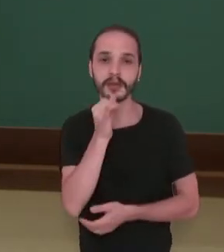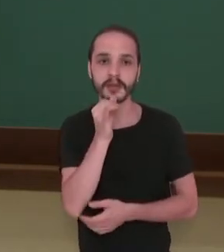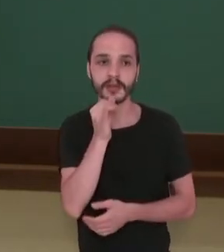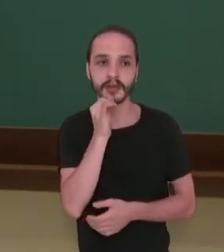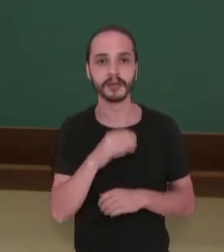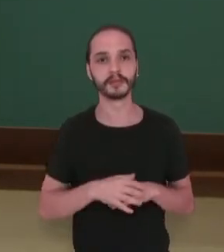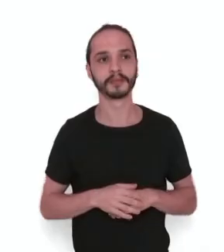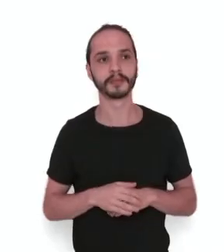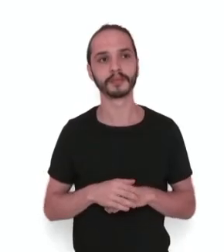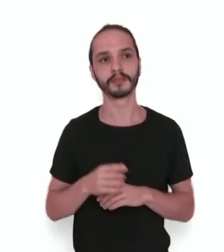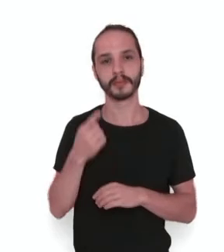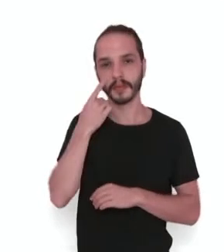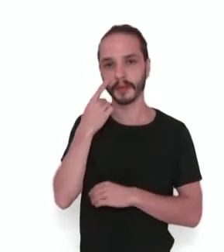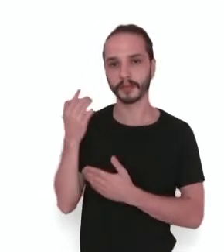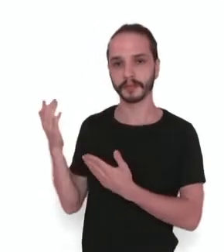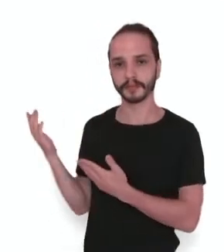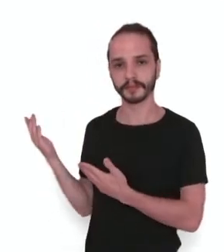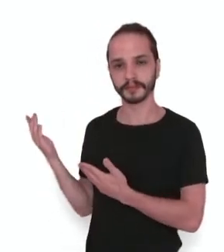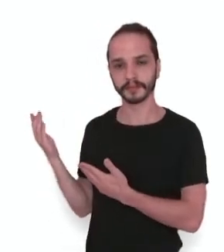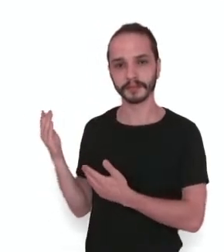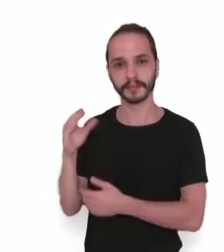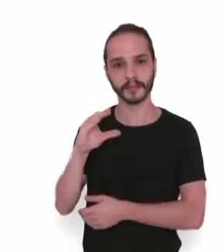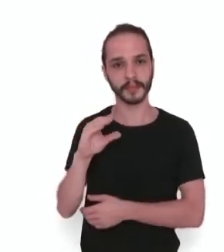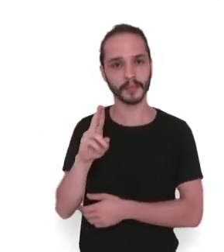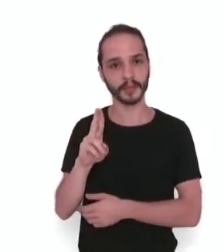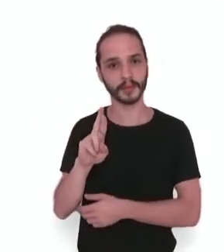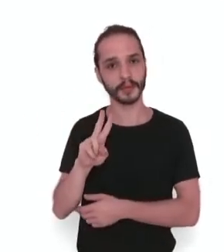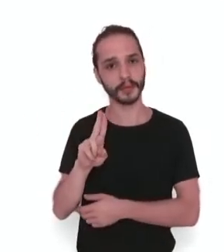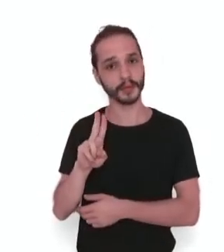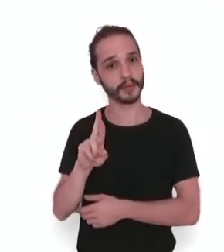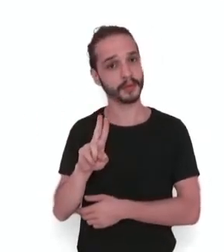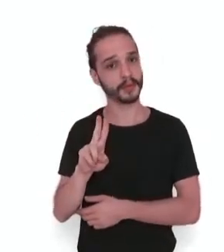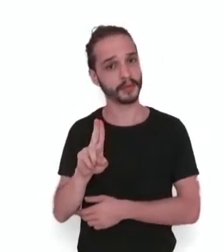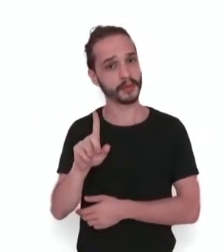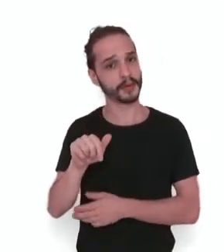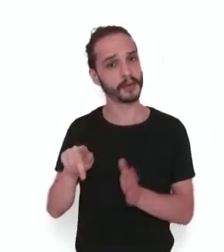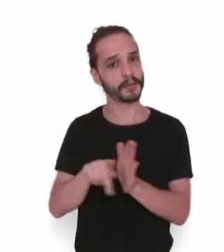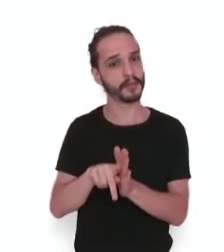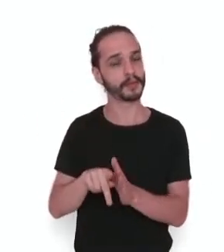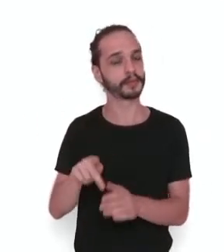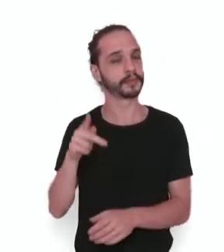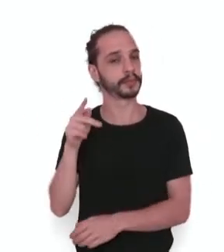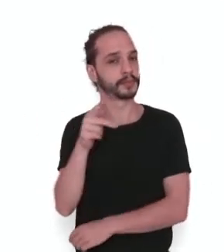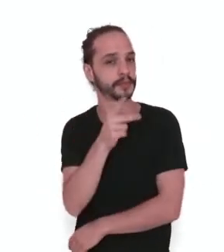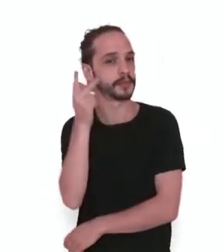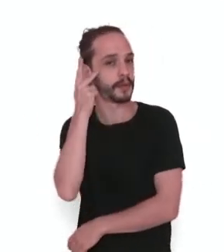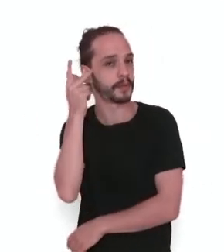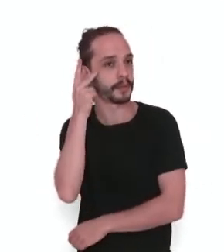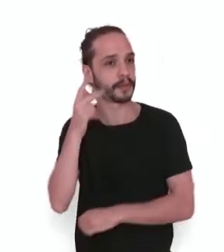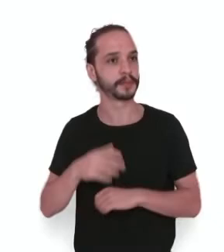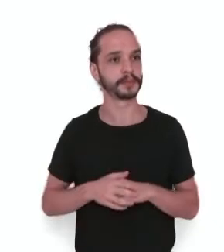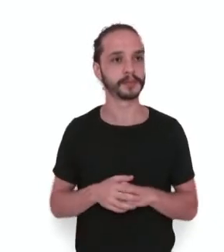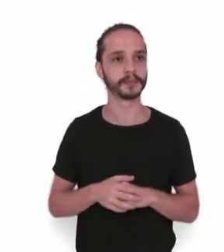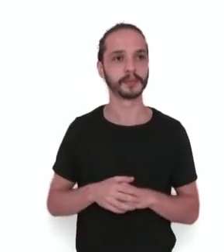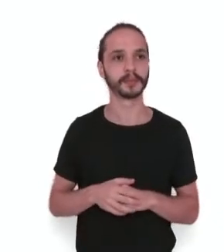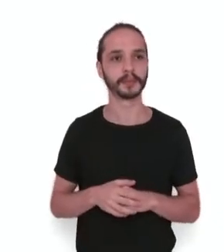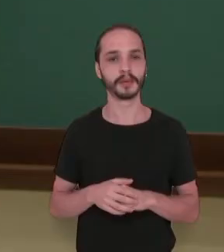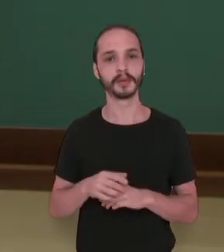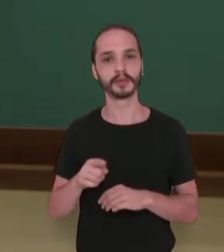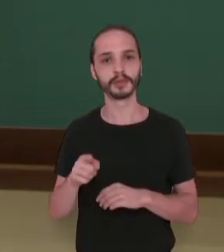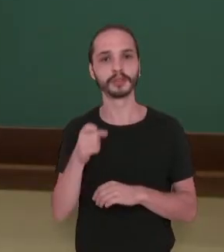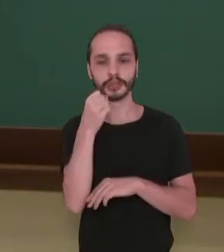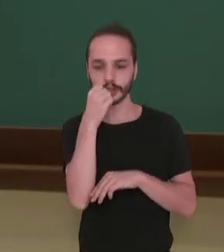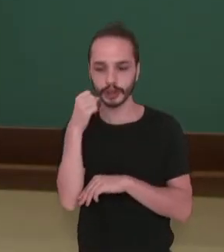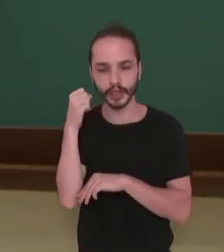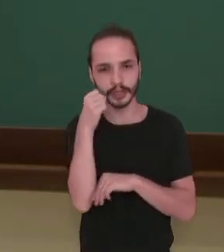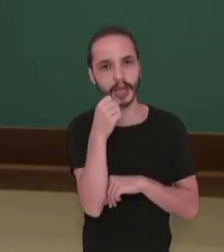o cururu, que é uma dança típica ali de São Paulo, né? A polca de carão, o sertanejo,